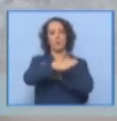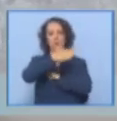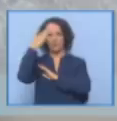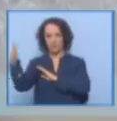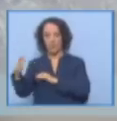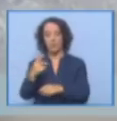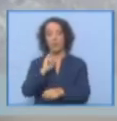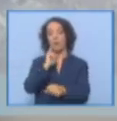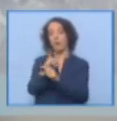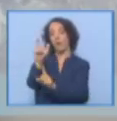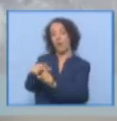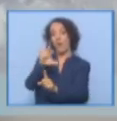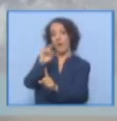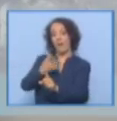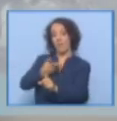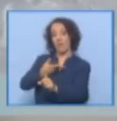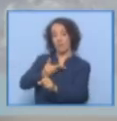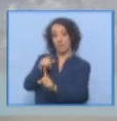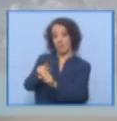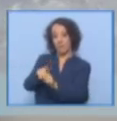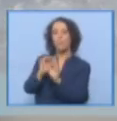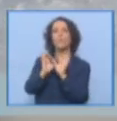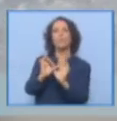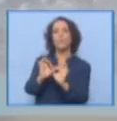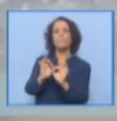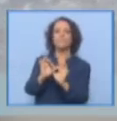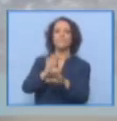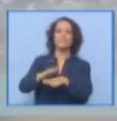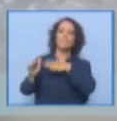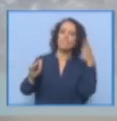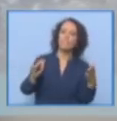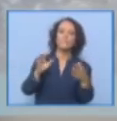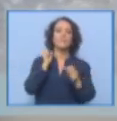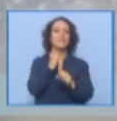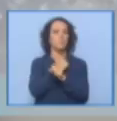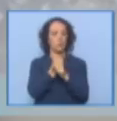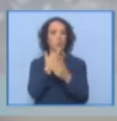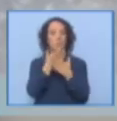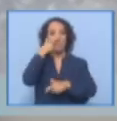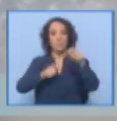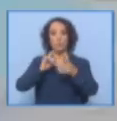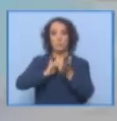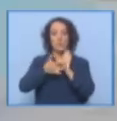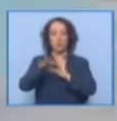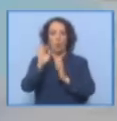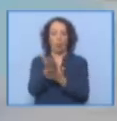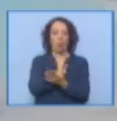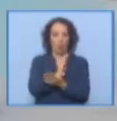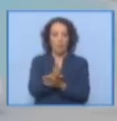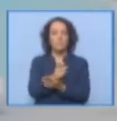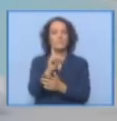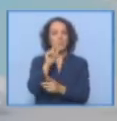dos Trabalhadores, e isso só por si polariza o voto dos brasileiros nas escolhas que têm que tomar. E há também uma polarização entre a